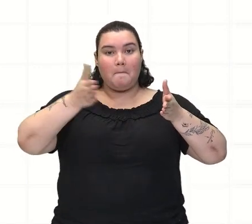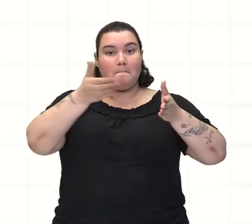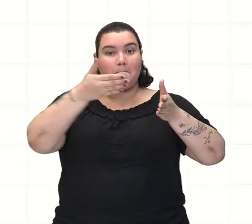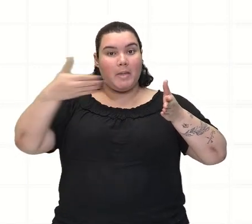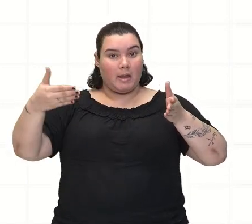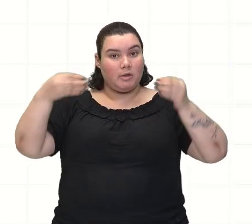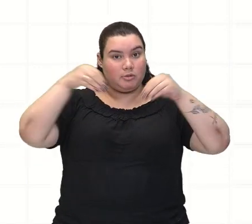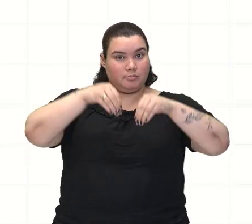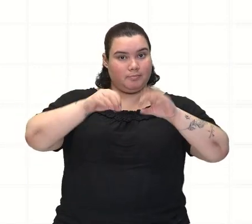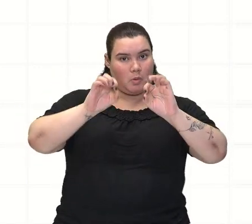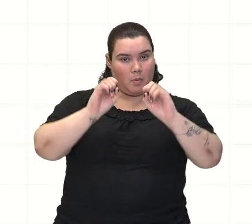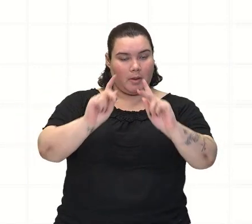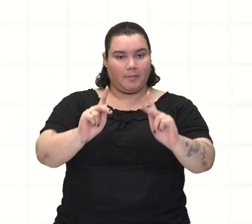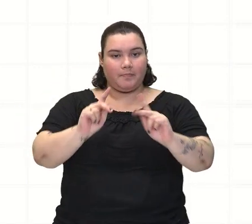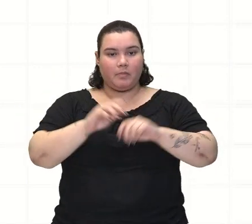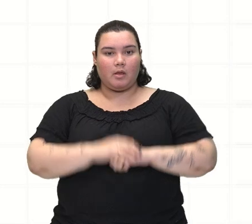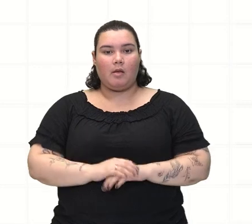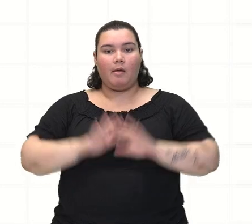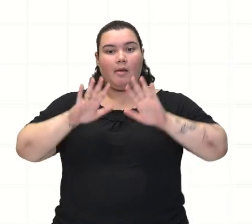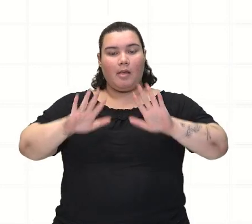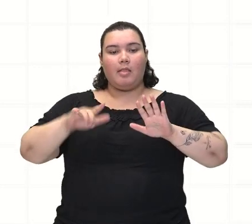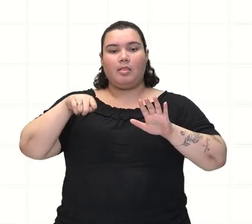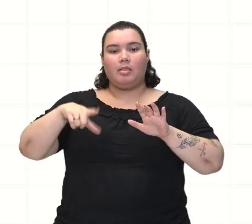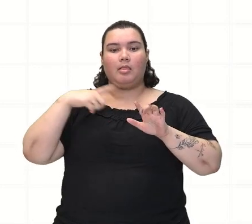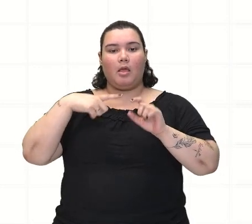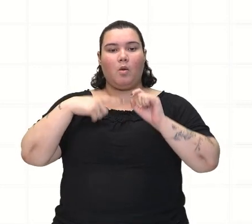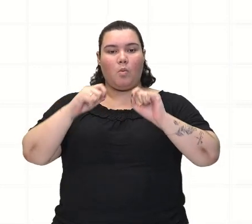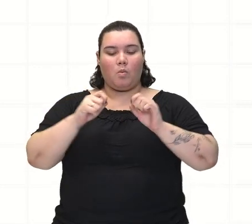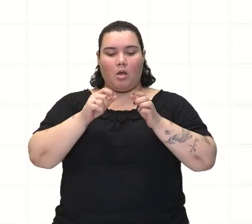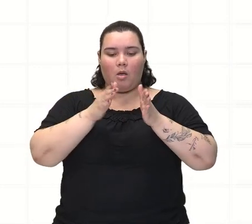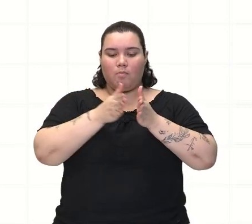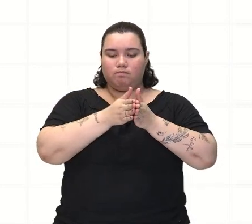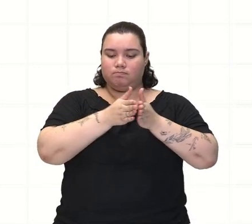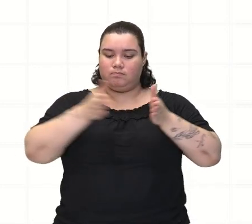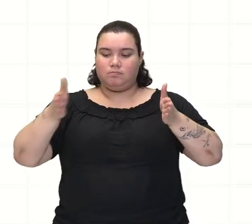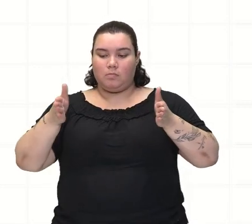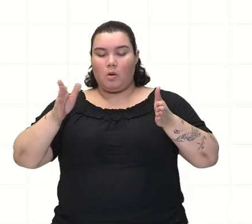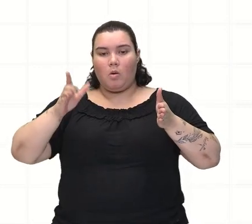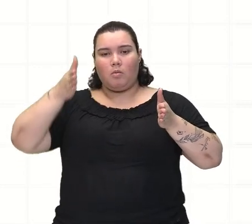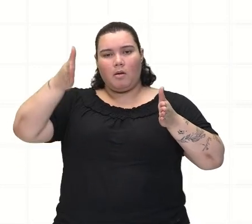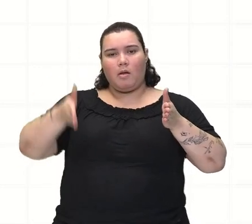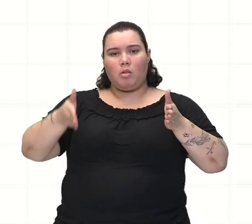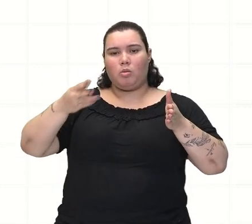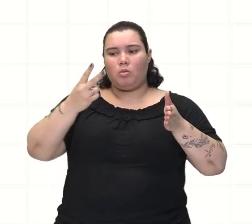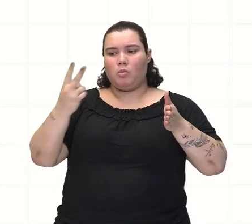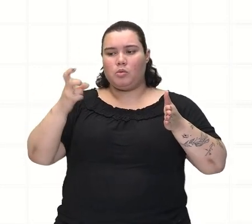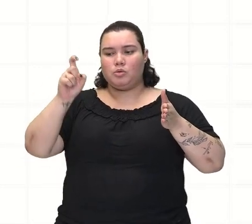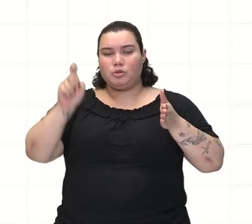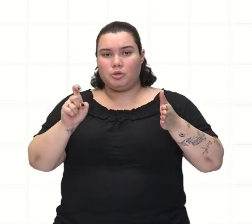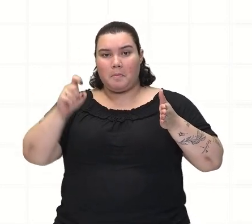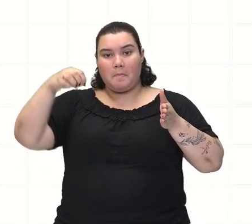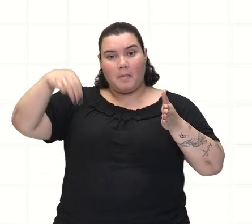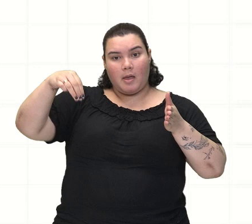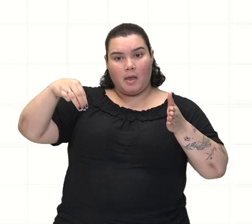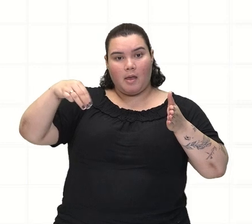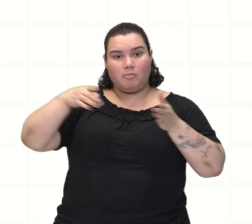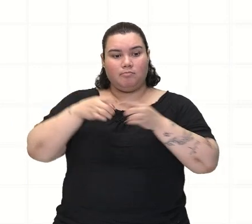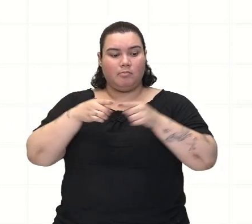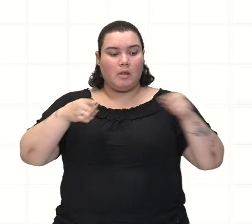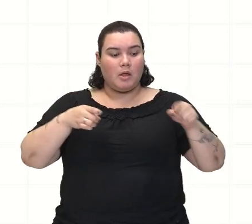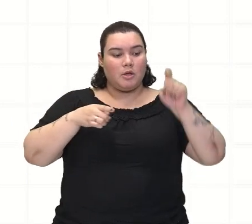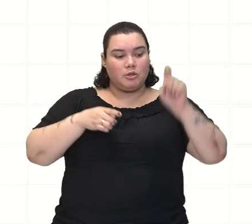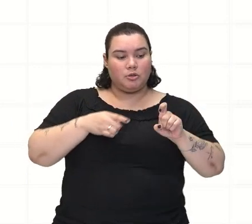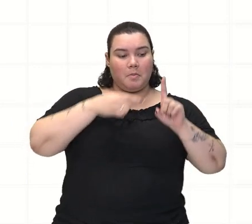tanque deveria ter um lado medindo 2x metros e o outro medindo x mais